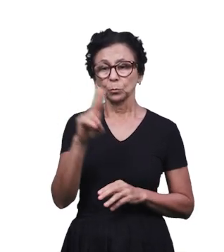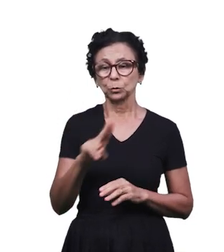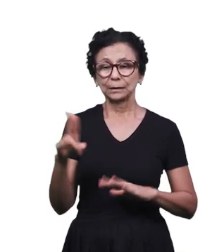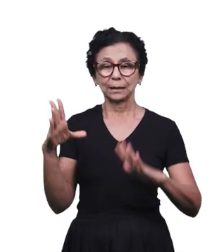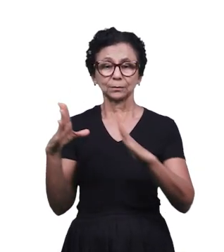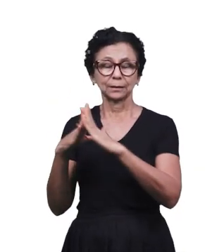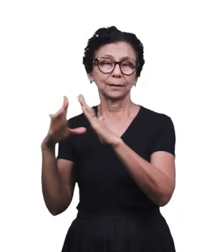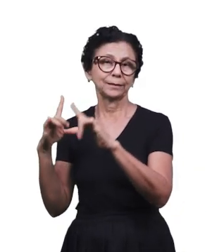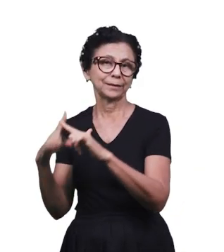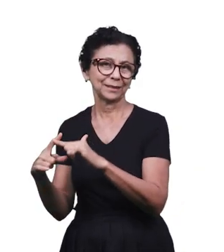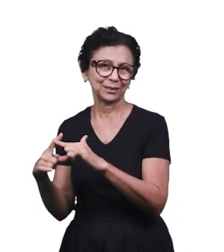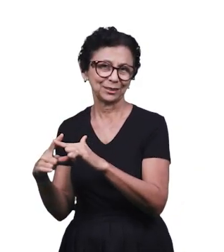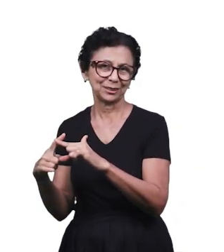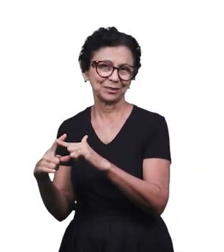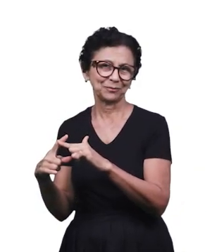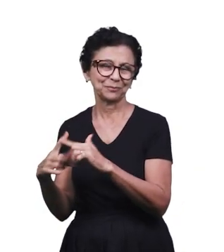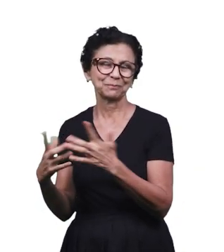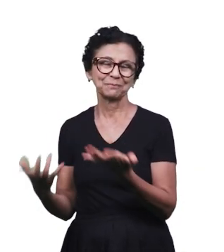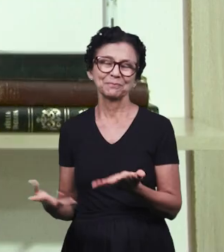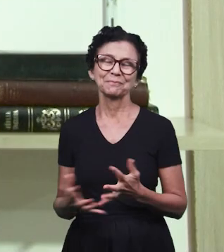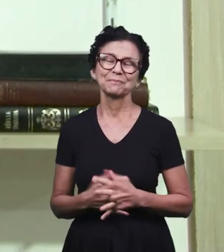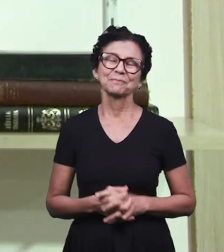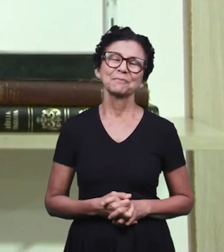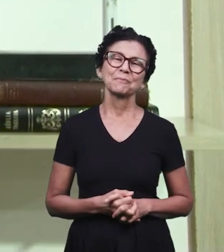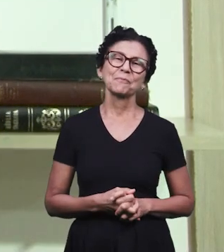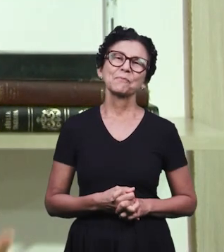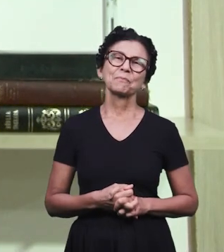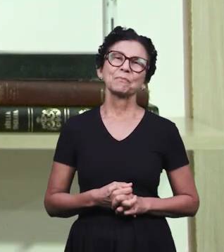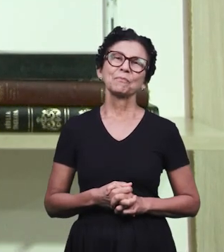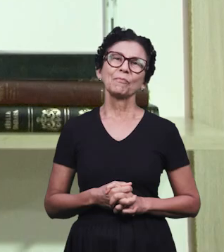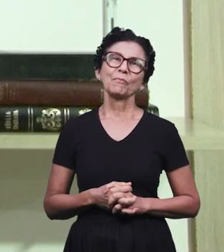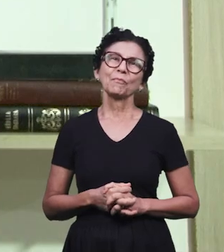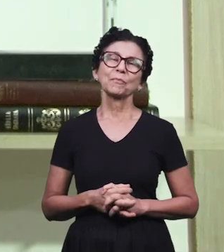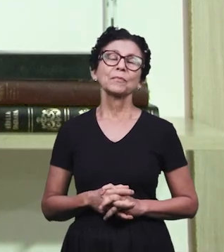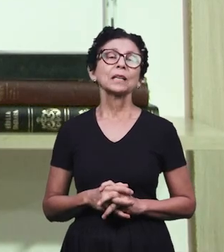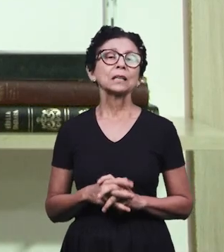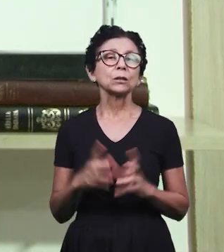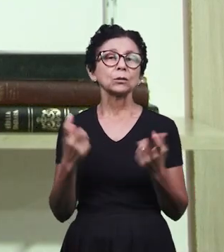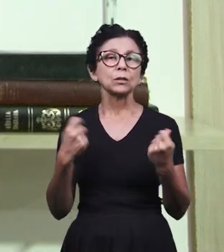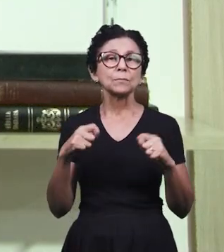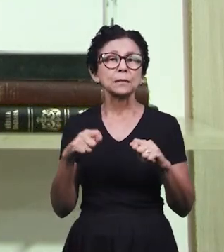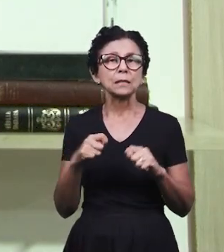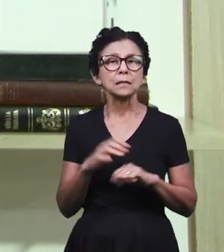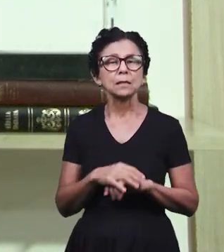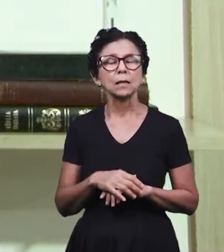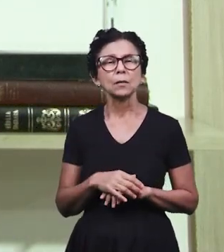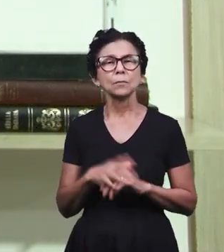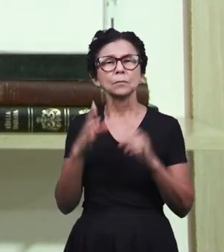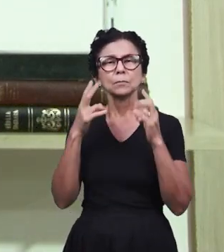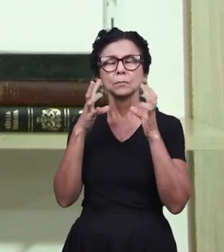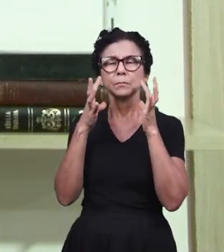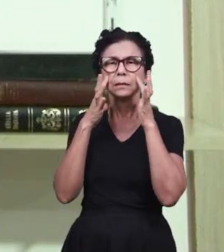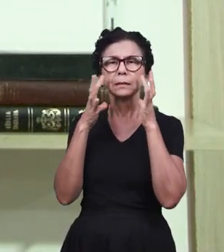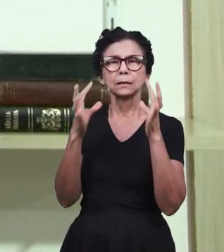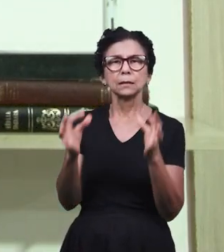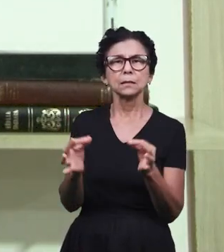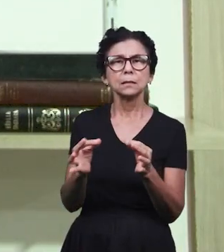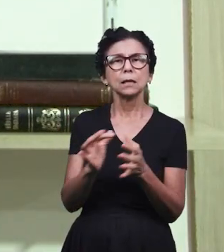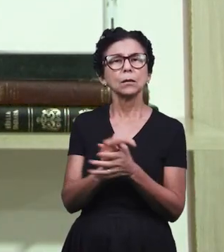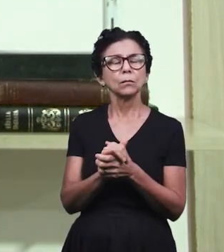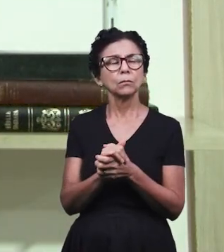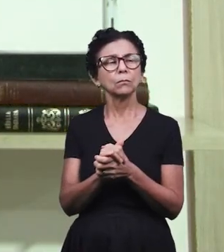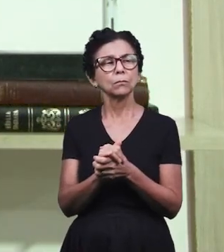Essas expectativas podem ser acolhidas, ouvidas, auxiliadas no ambiente da